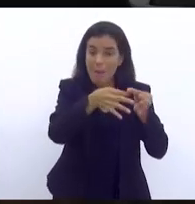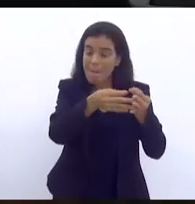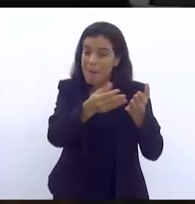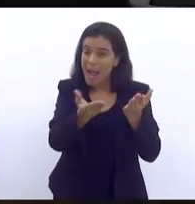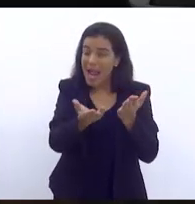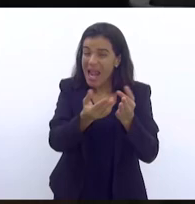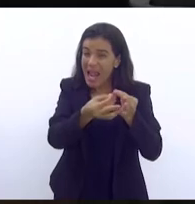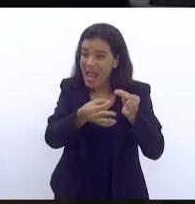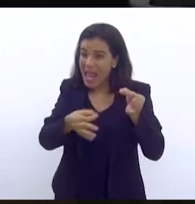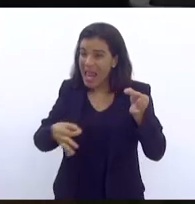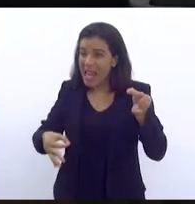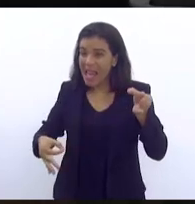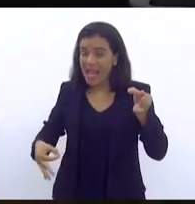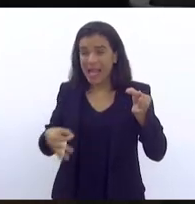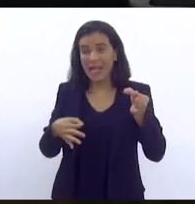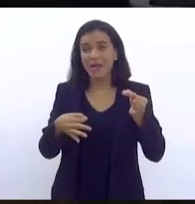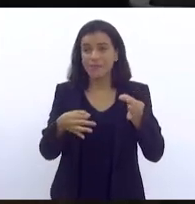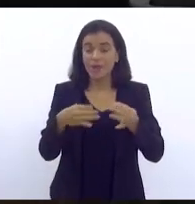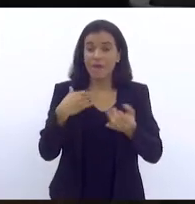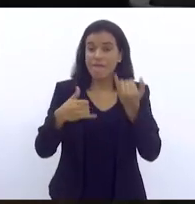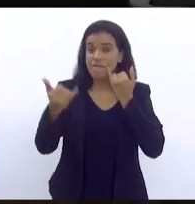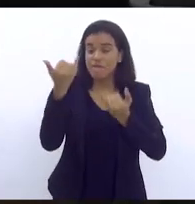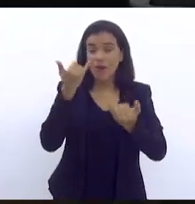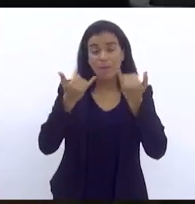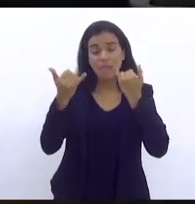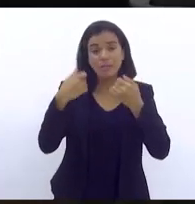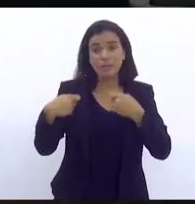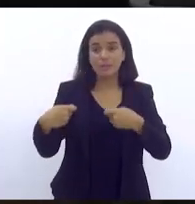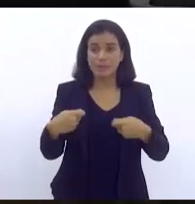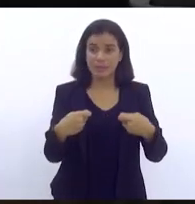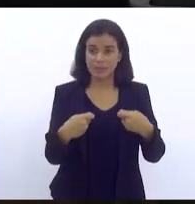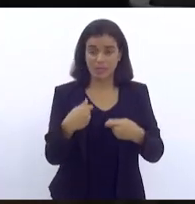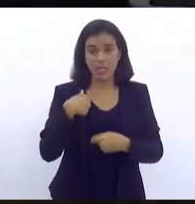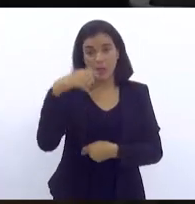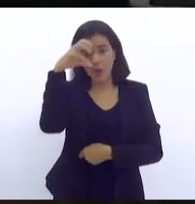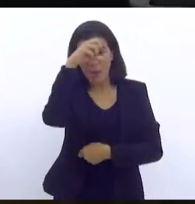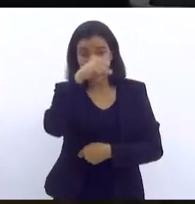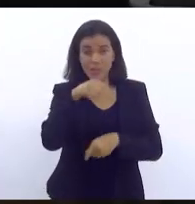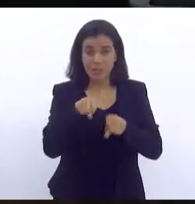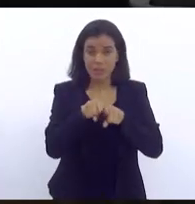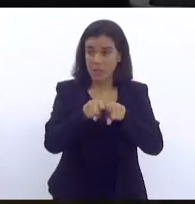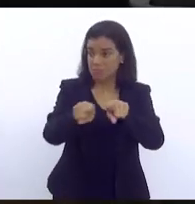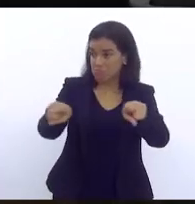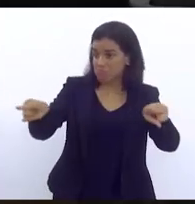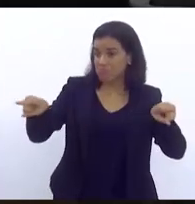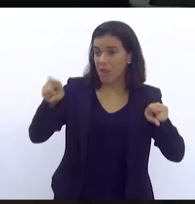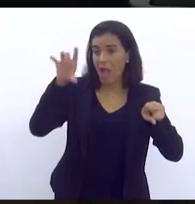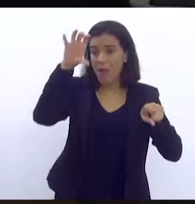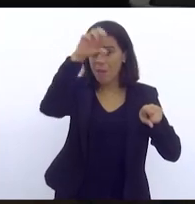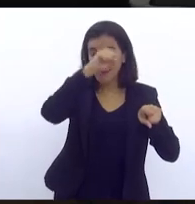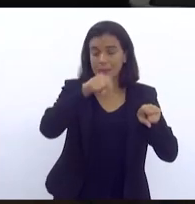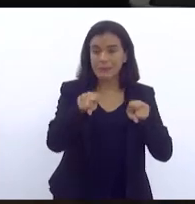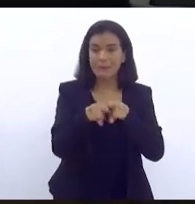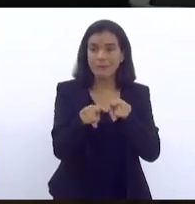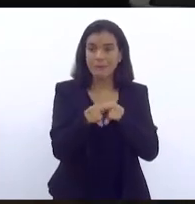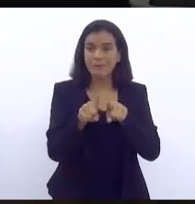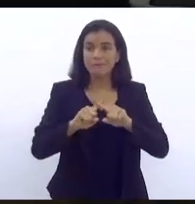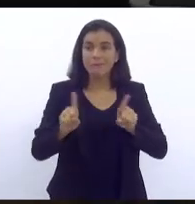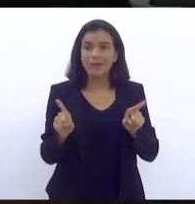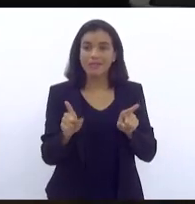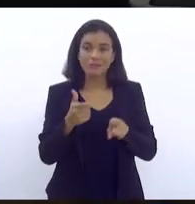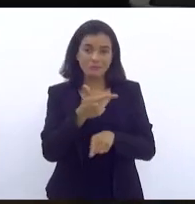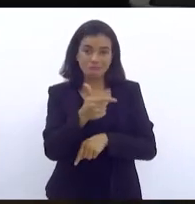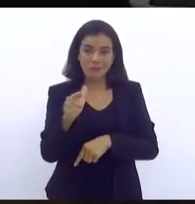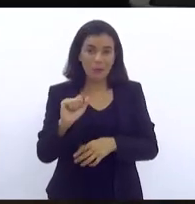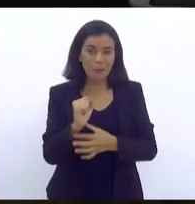um número expressivo de informações a passar eu aprendo bastante acredito que todo mundo que tá acompanhando também mas a gente não